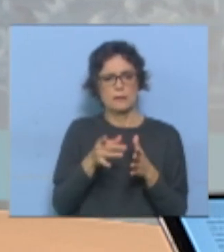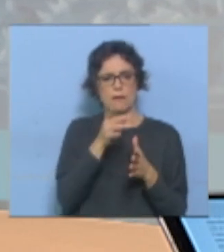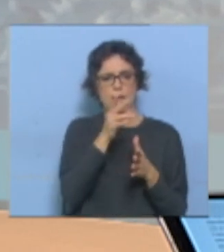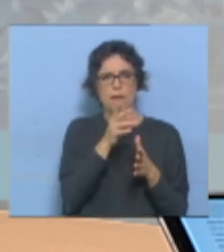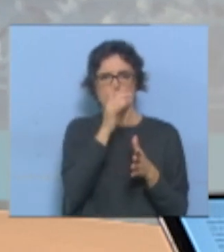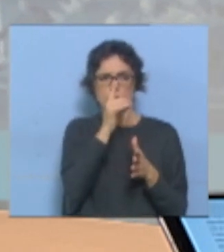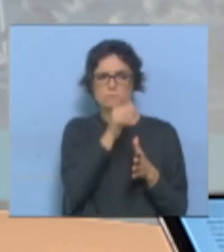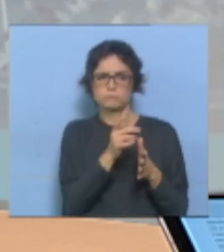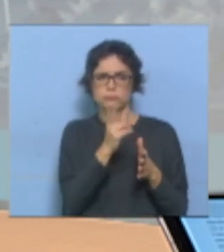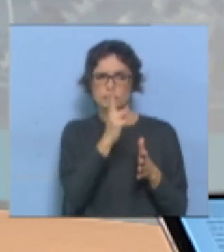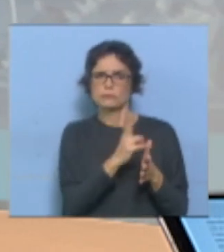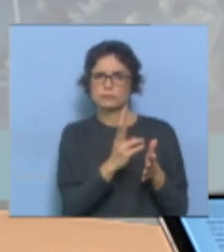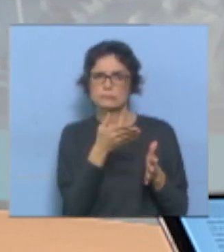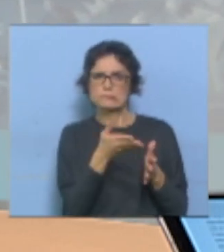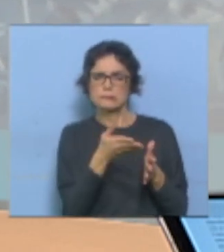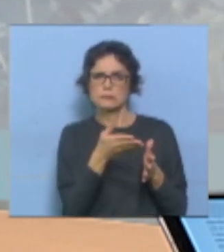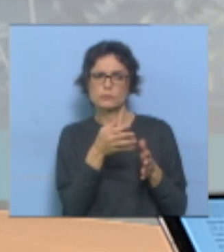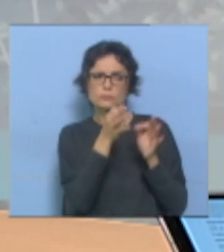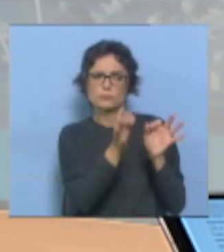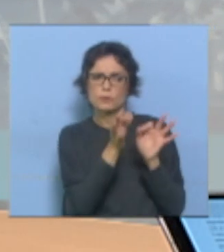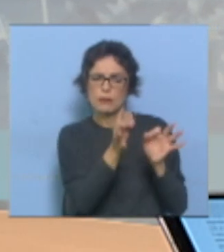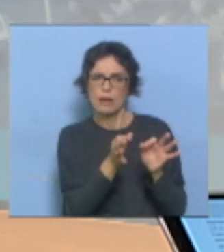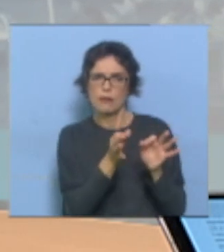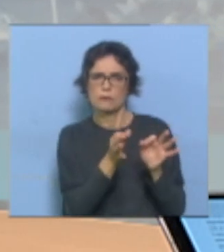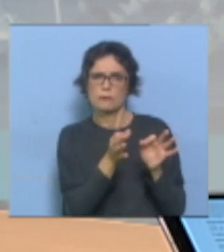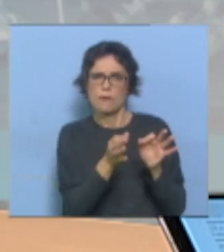muito a atenção que deve ser dada à